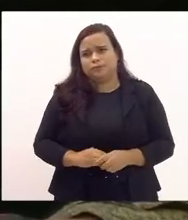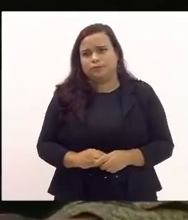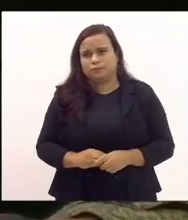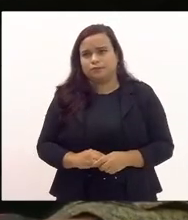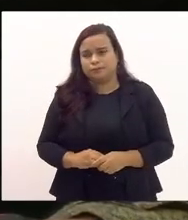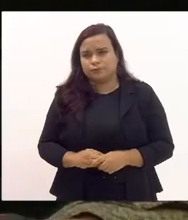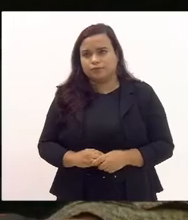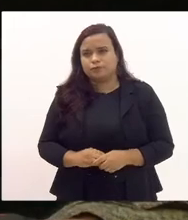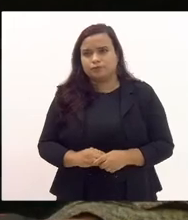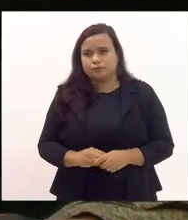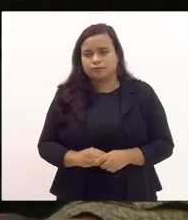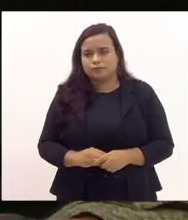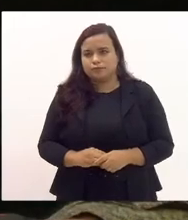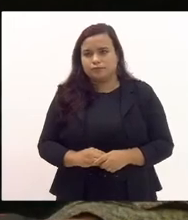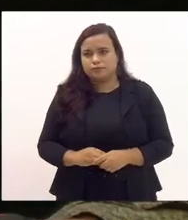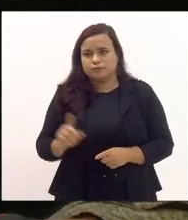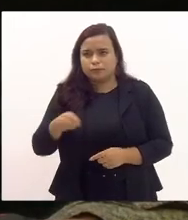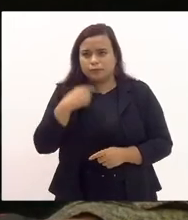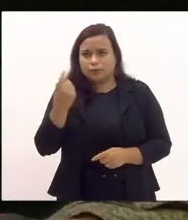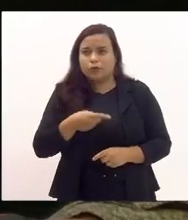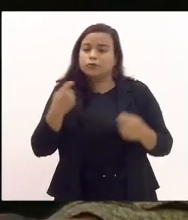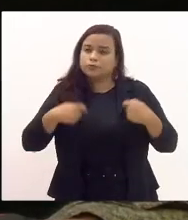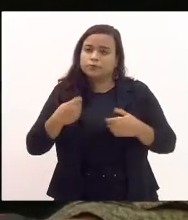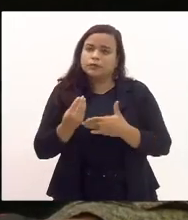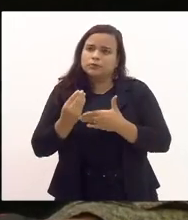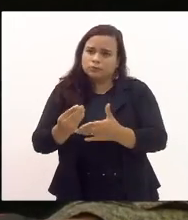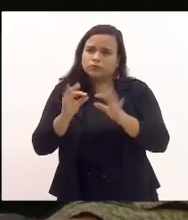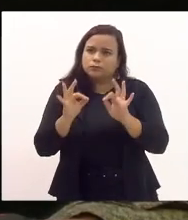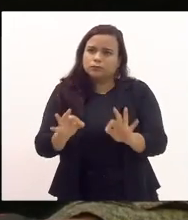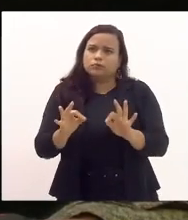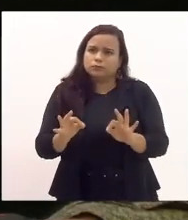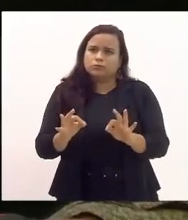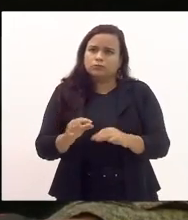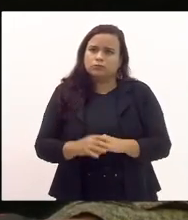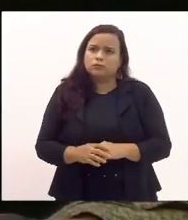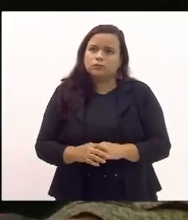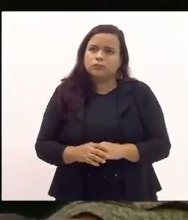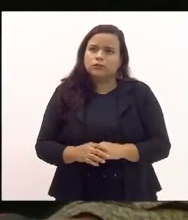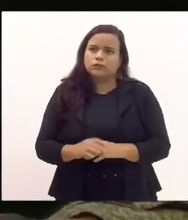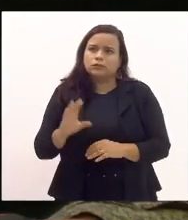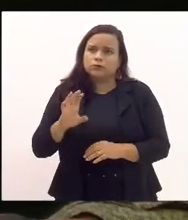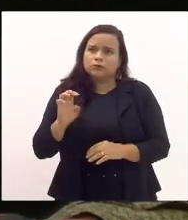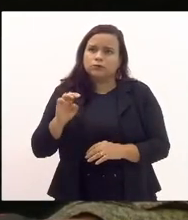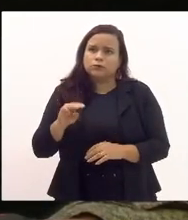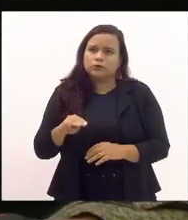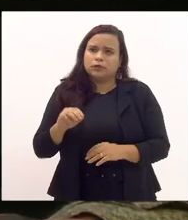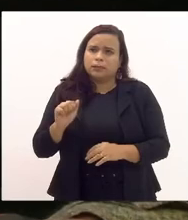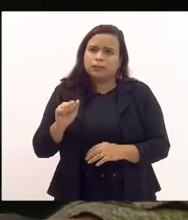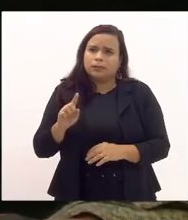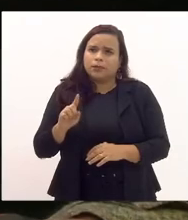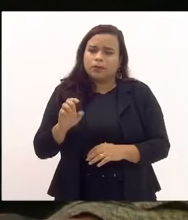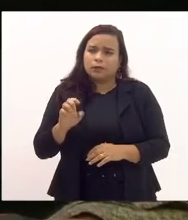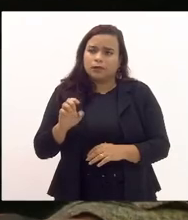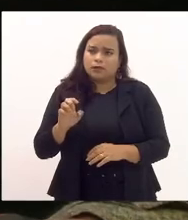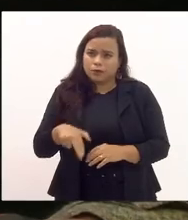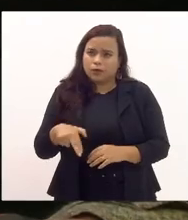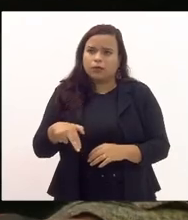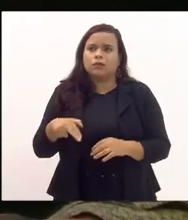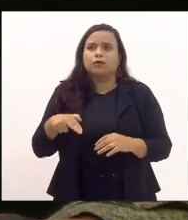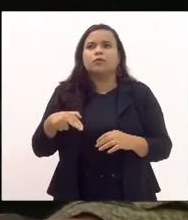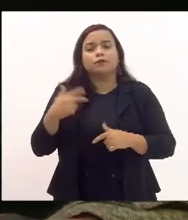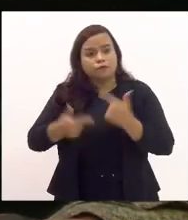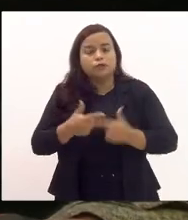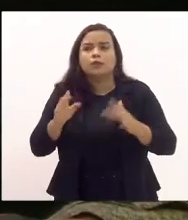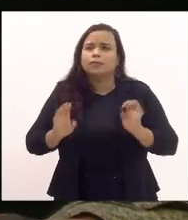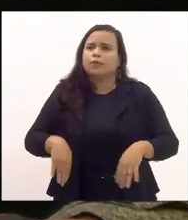cotidiana que a gente possa garantir que o cemaden funcione que é o Centro Med